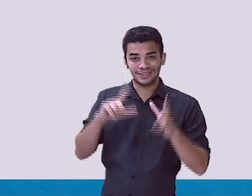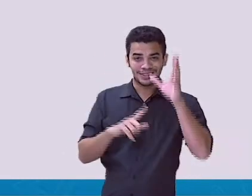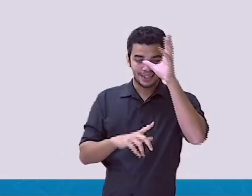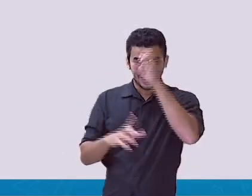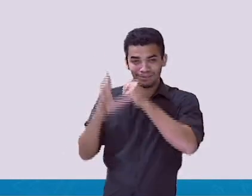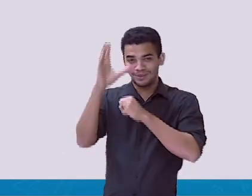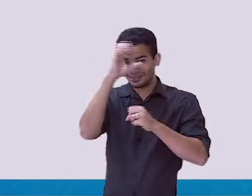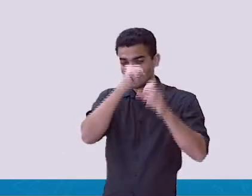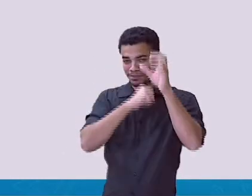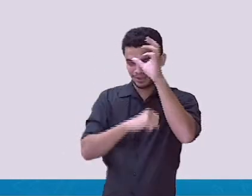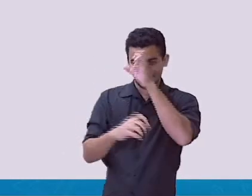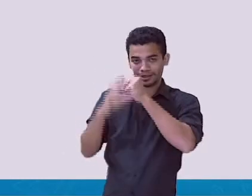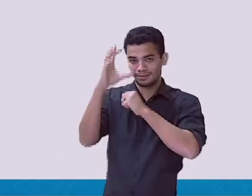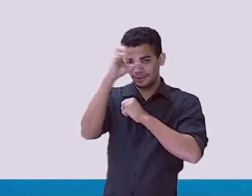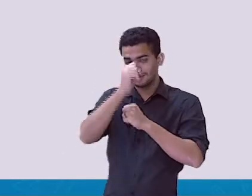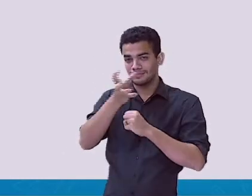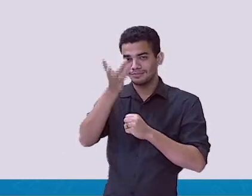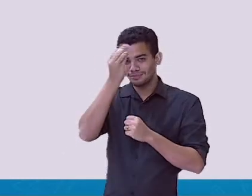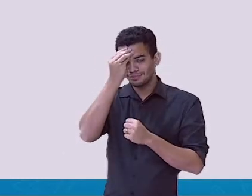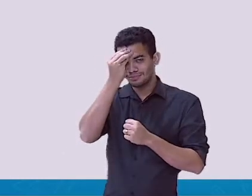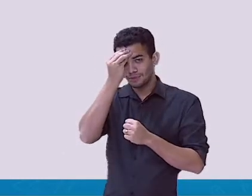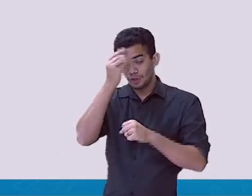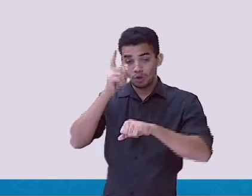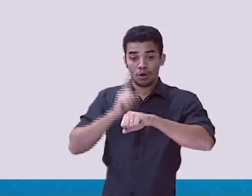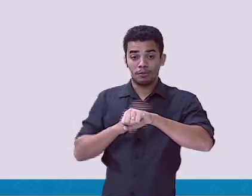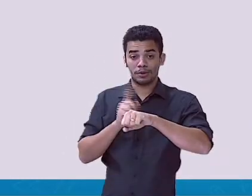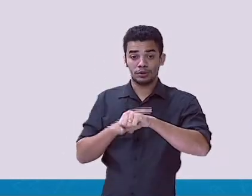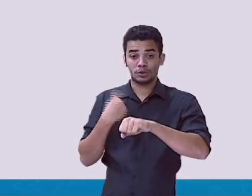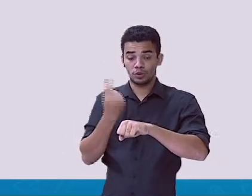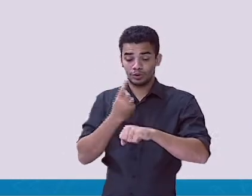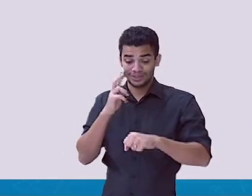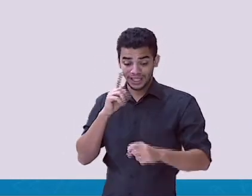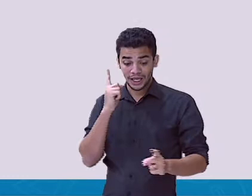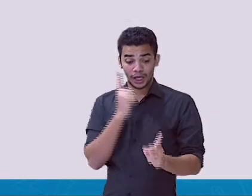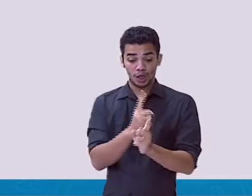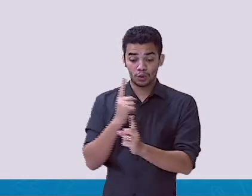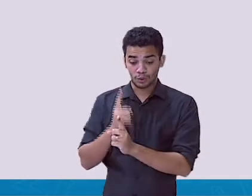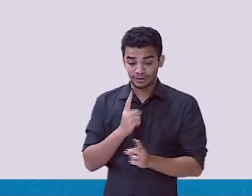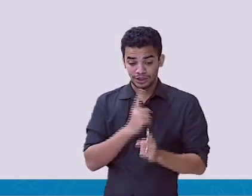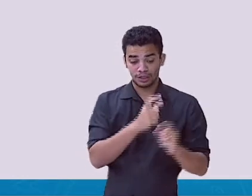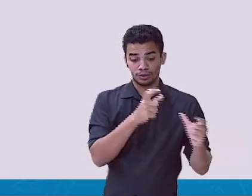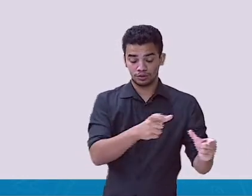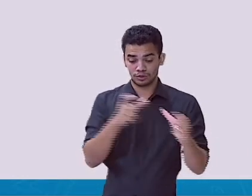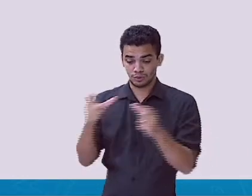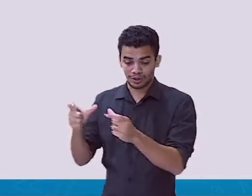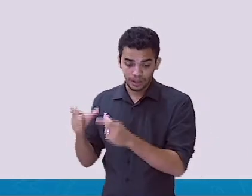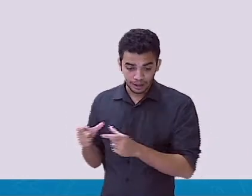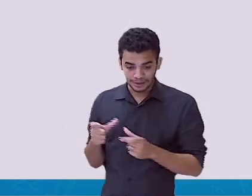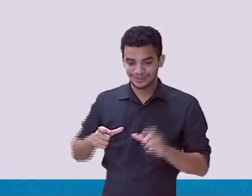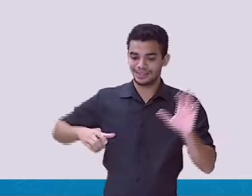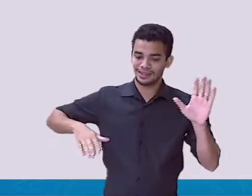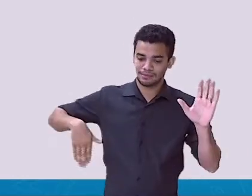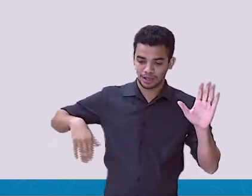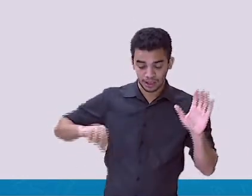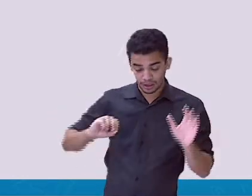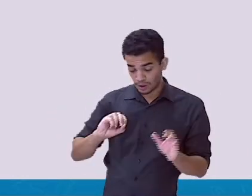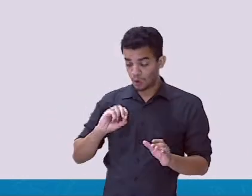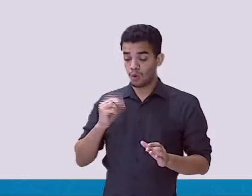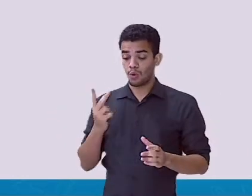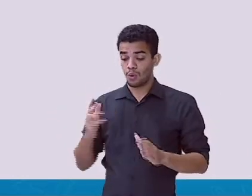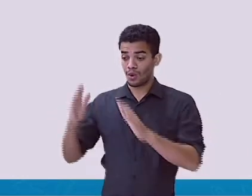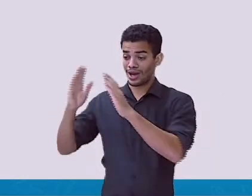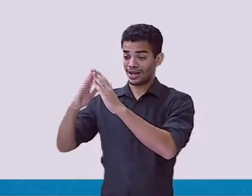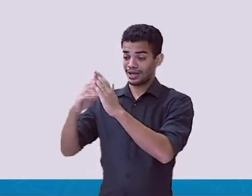gente visualizar lá no meio do nosso cotidiano, do nosso ambiente onde a gente vive, a gente saiba